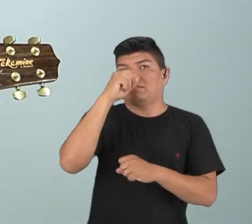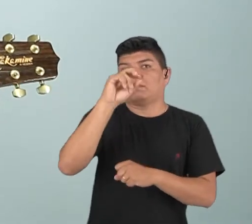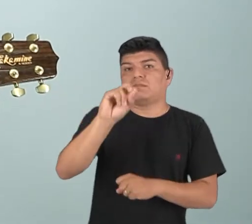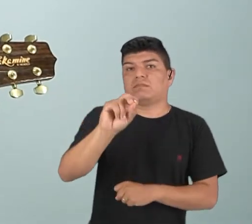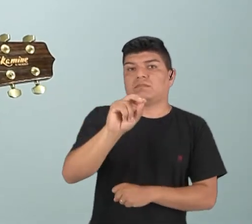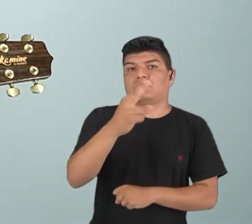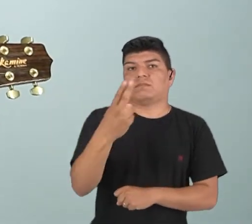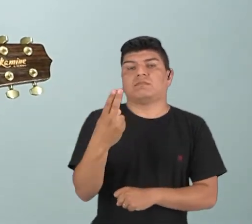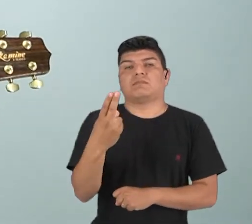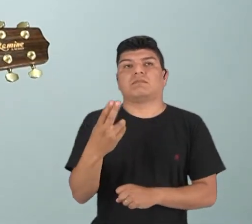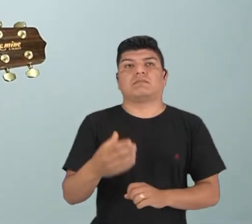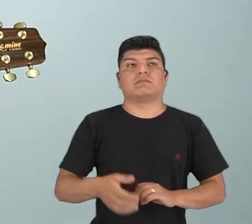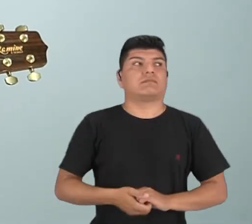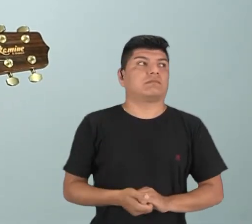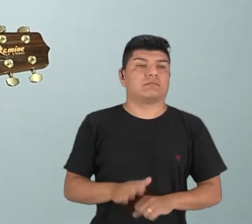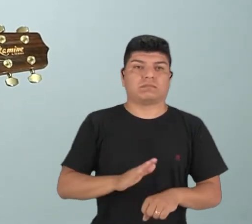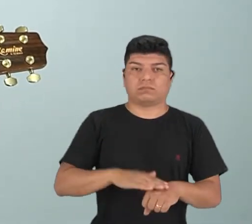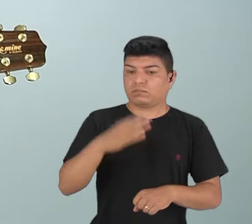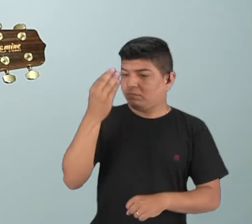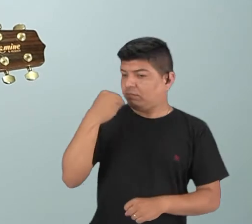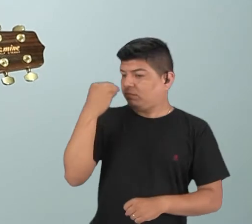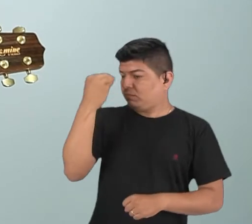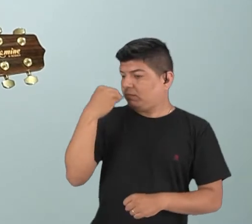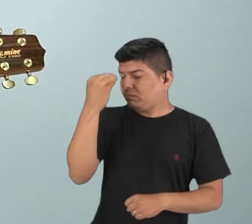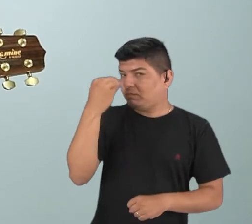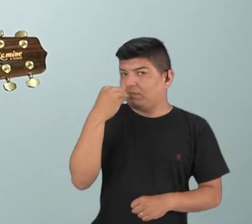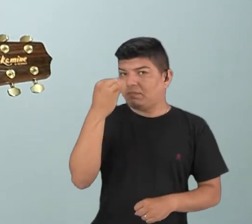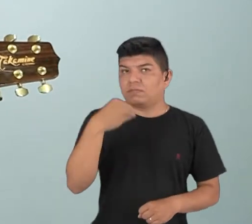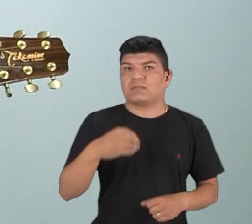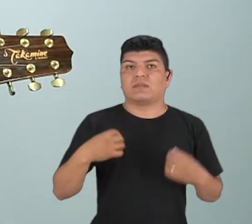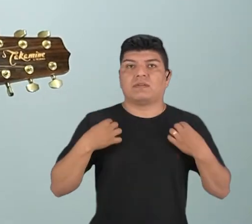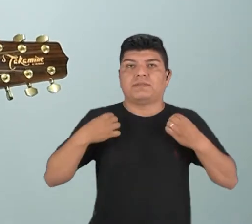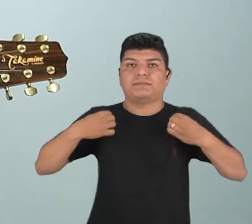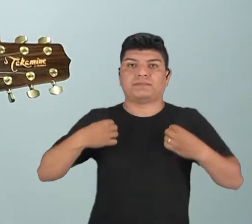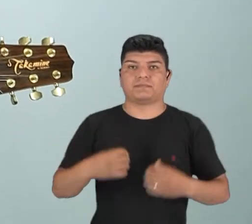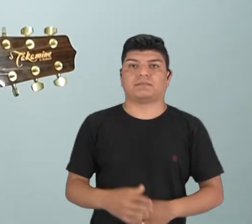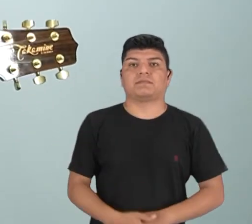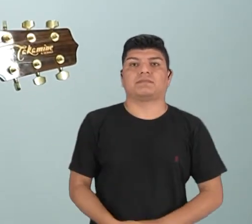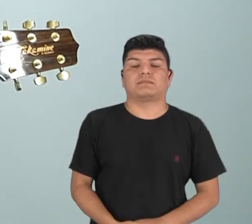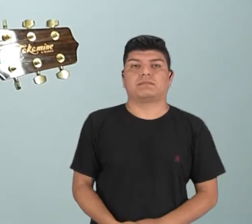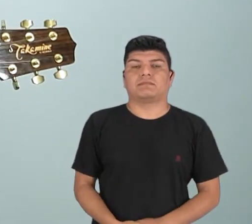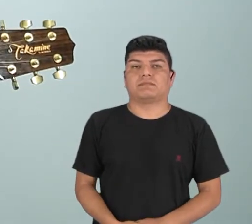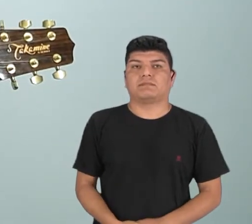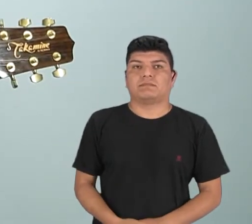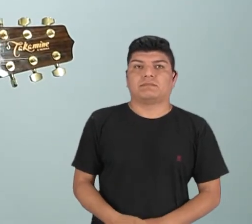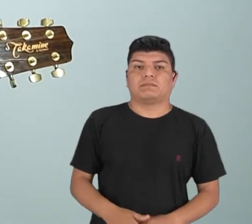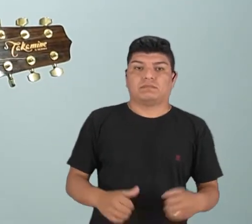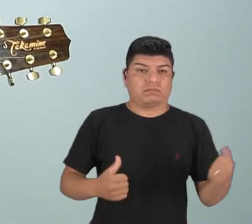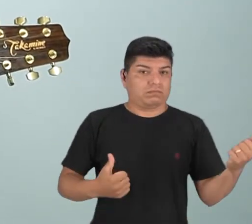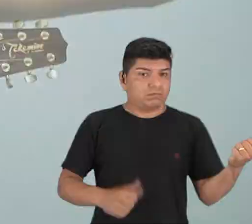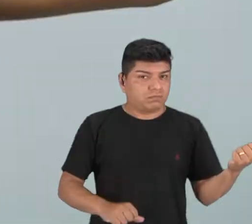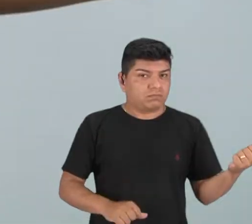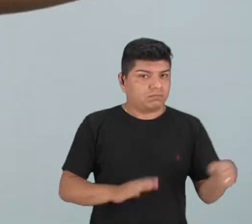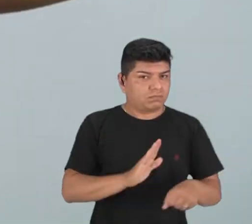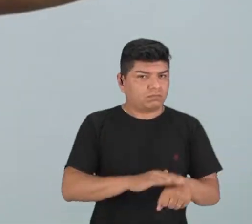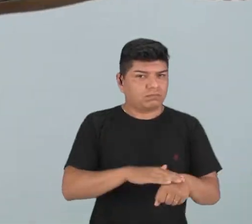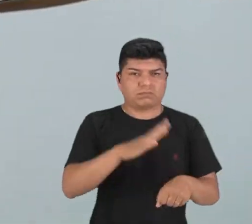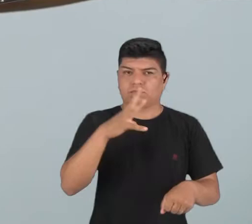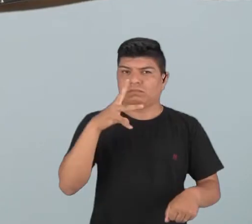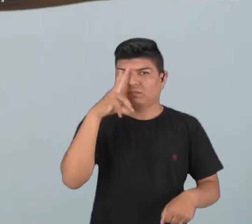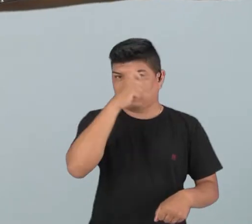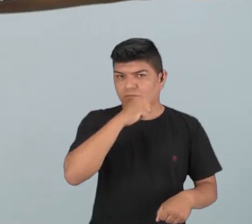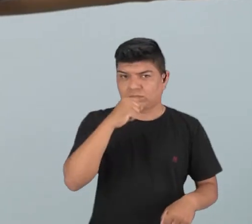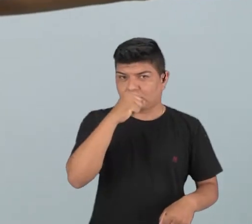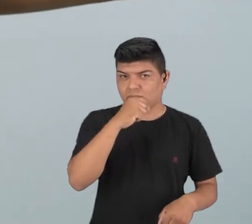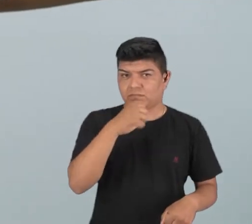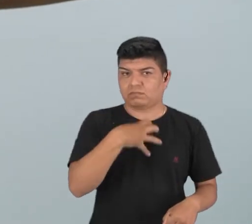um som mais fraco, né? Então, se a gente tem uma batida mais forte do violão,